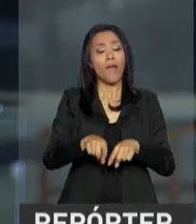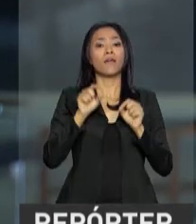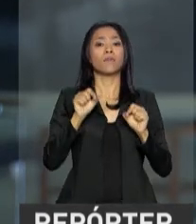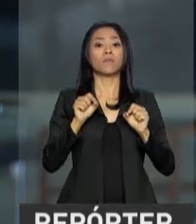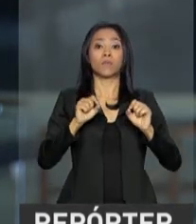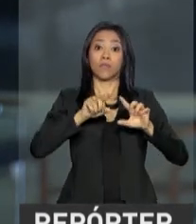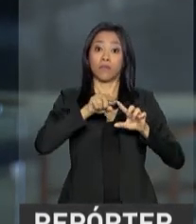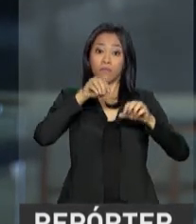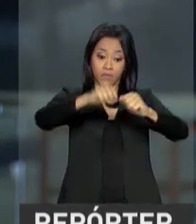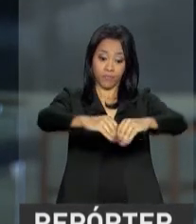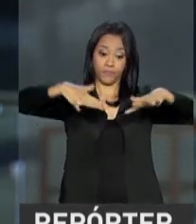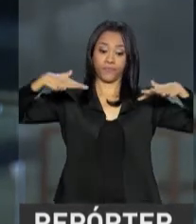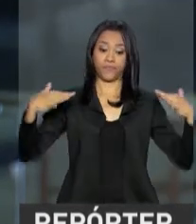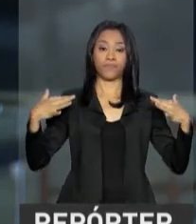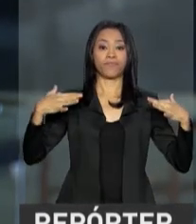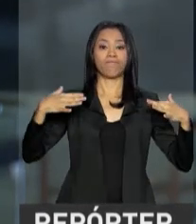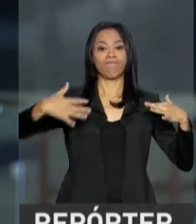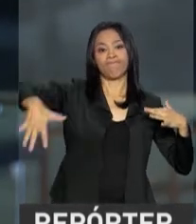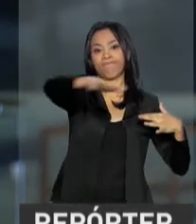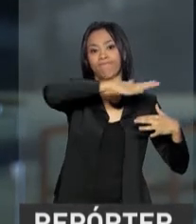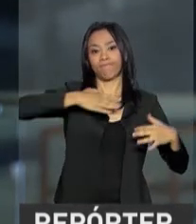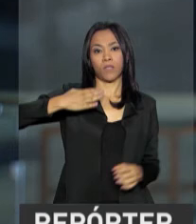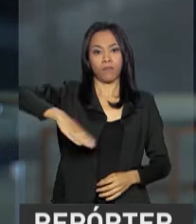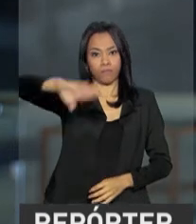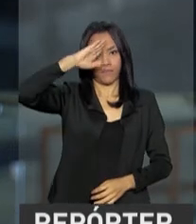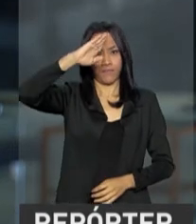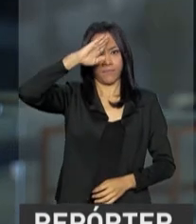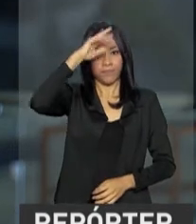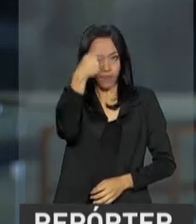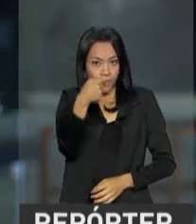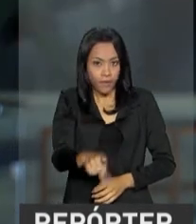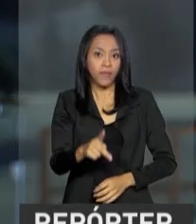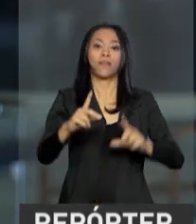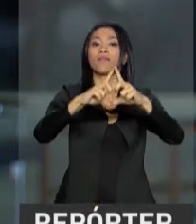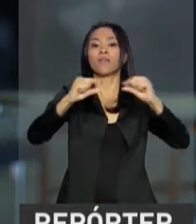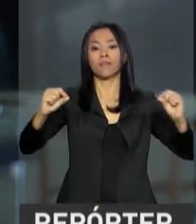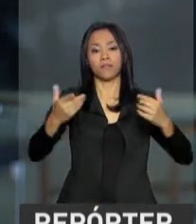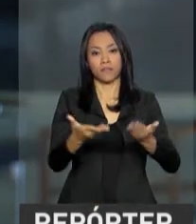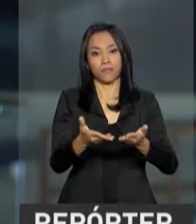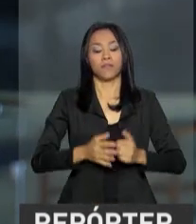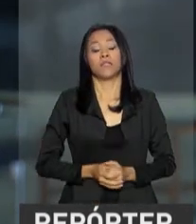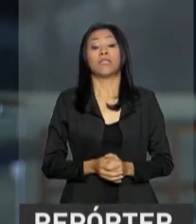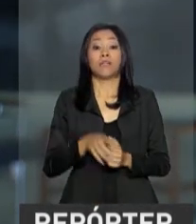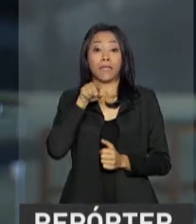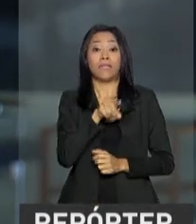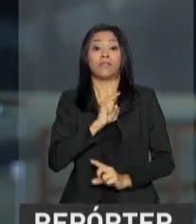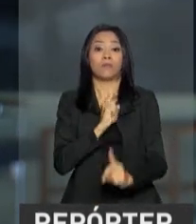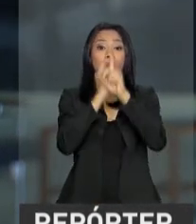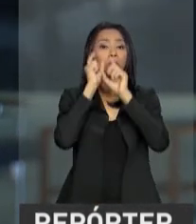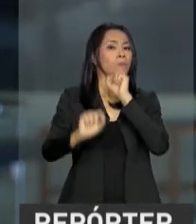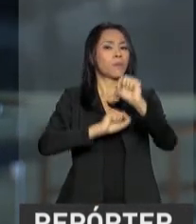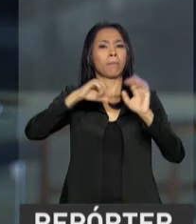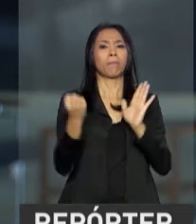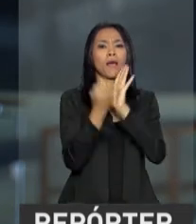que fica no quartel general do exército no setor militar urbano aqui em brasília o evento marca